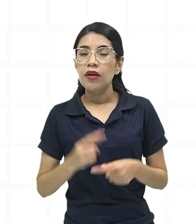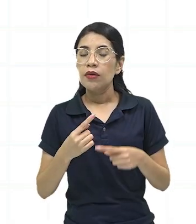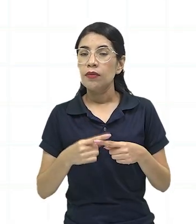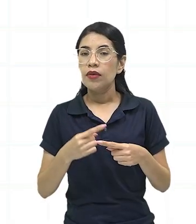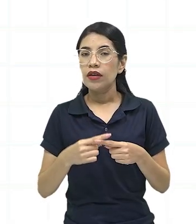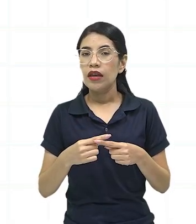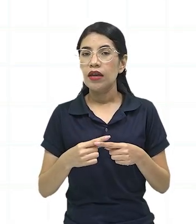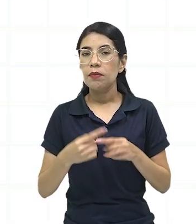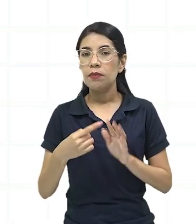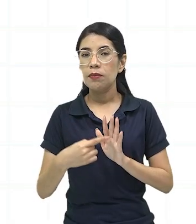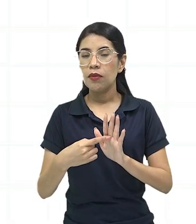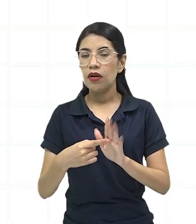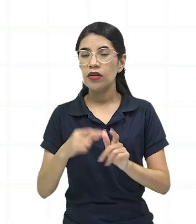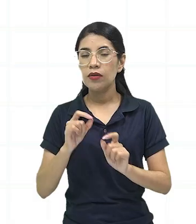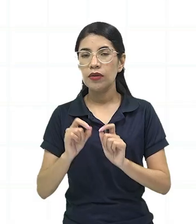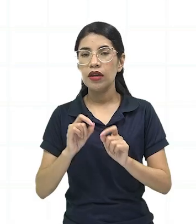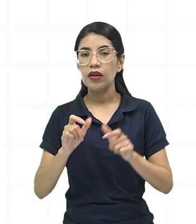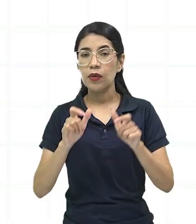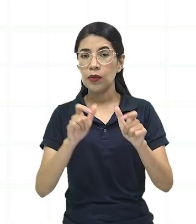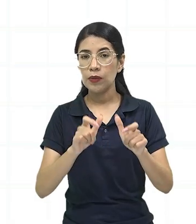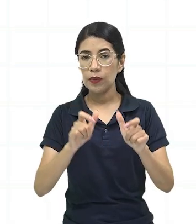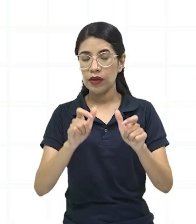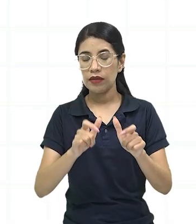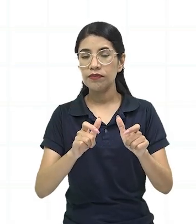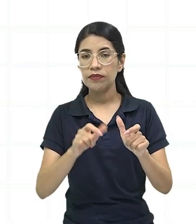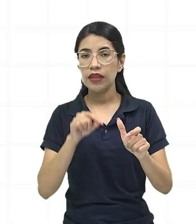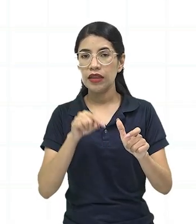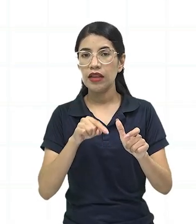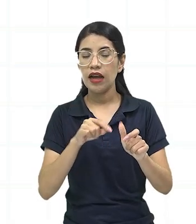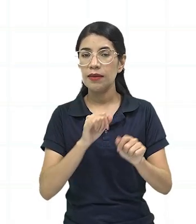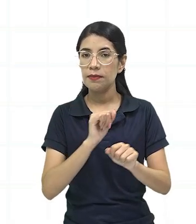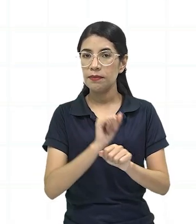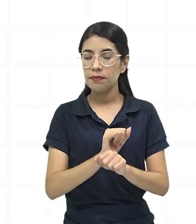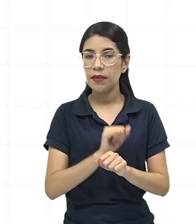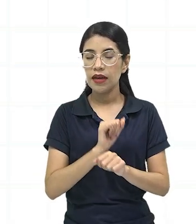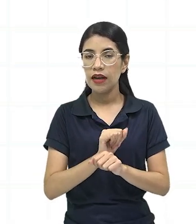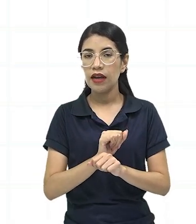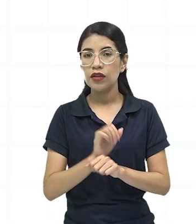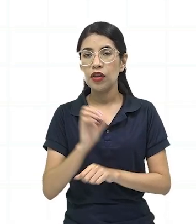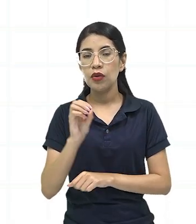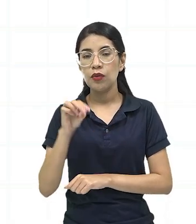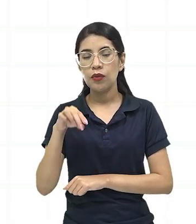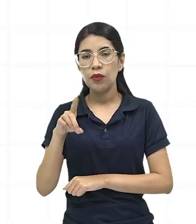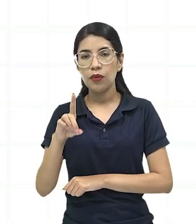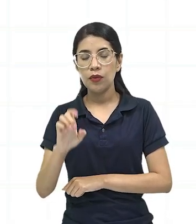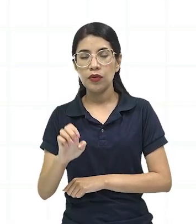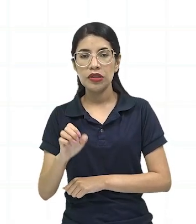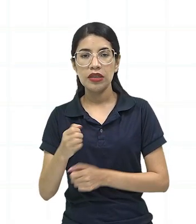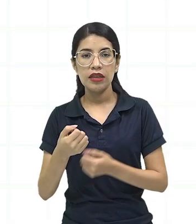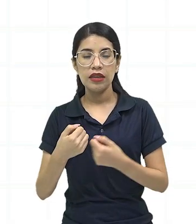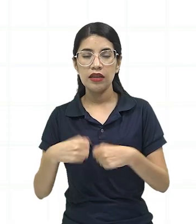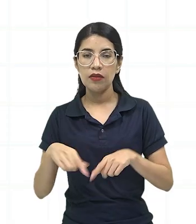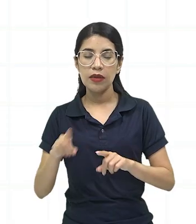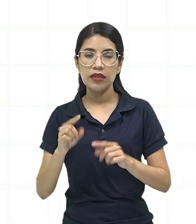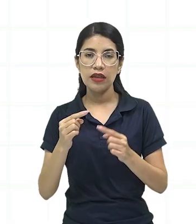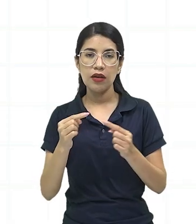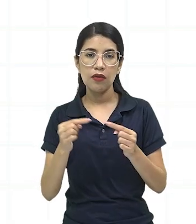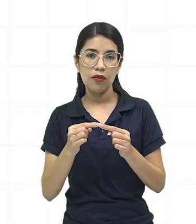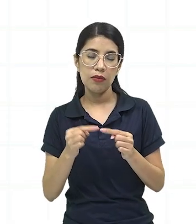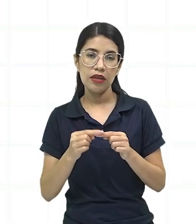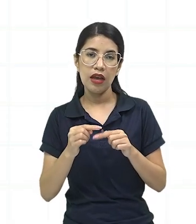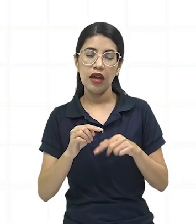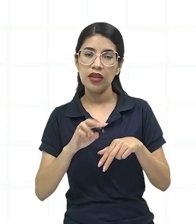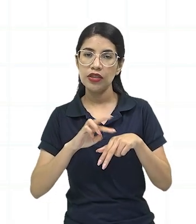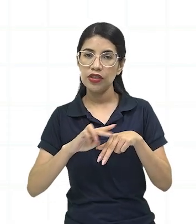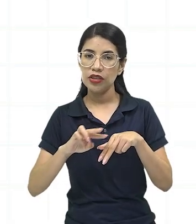dá a ideia de lugar, e a gente sabe que o lugar, ele é fixo, e o onde, ele não precisa concordar em gênero, né,